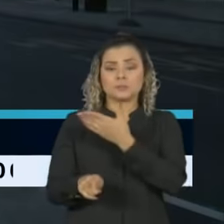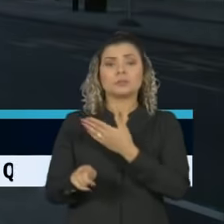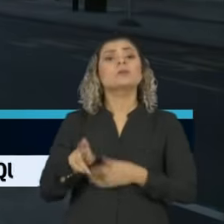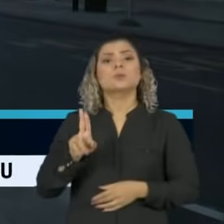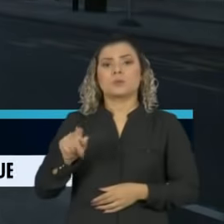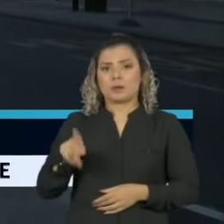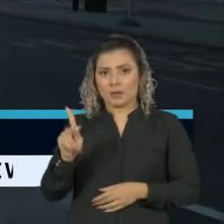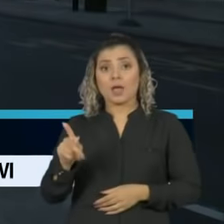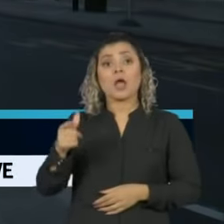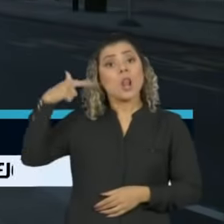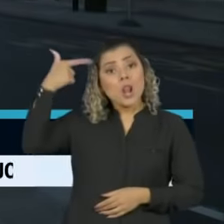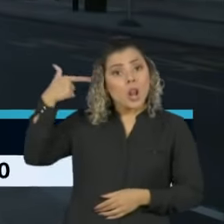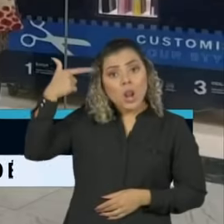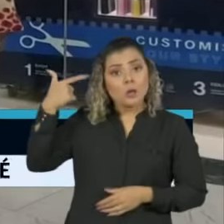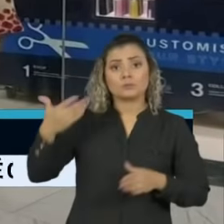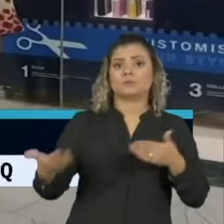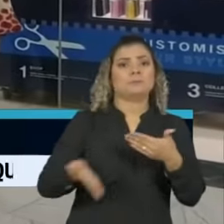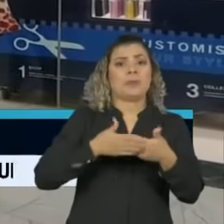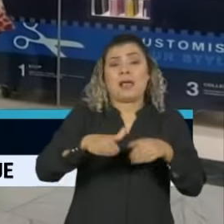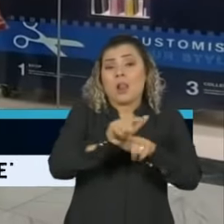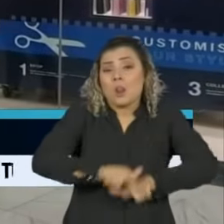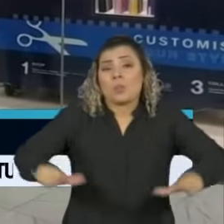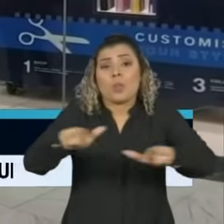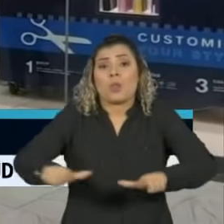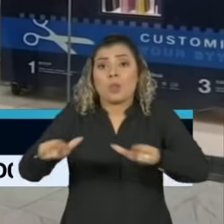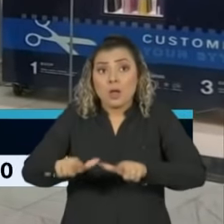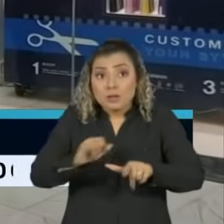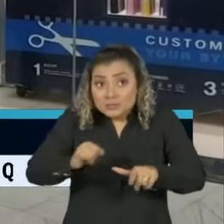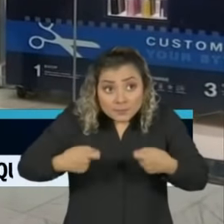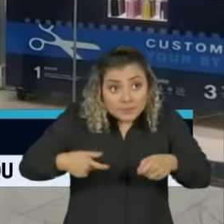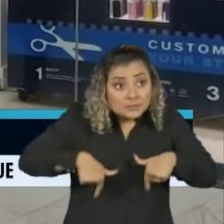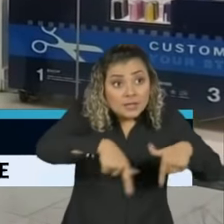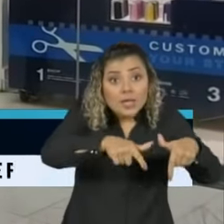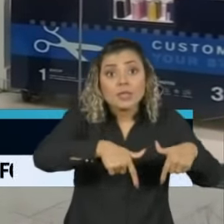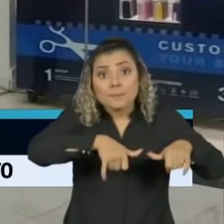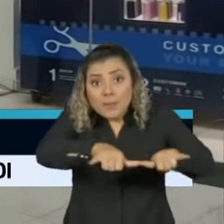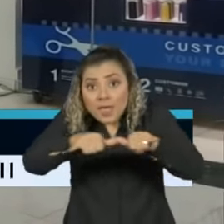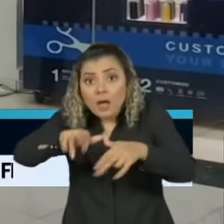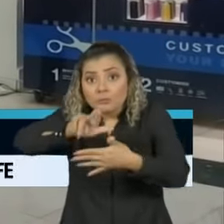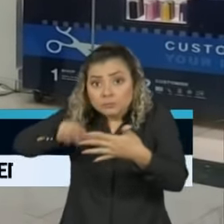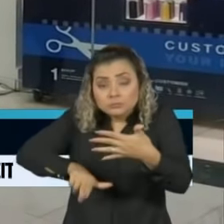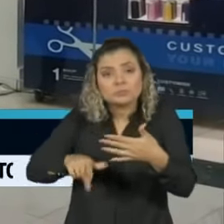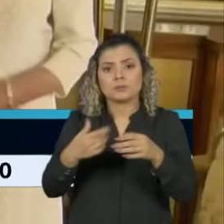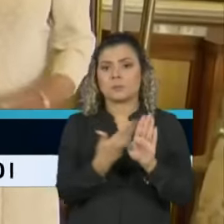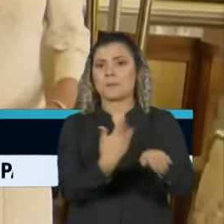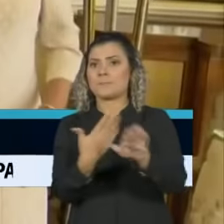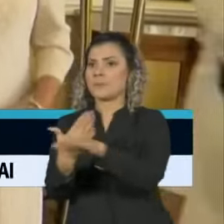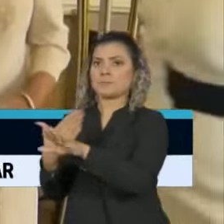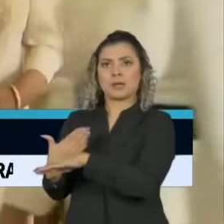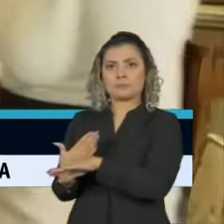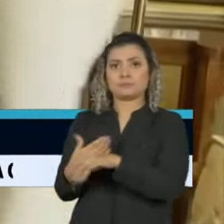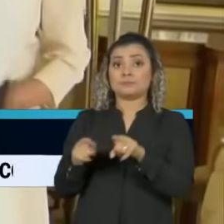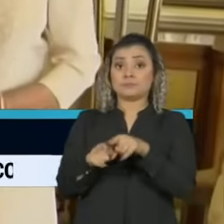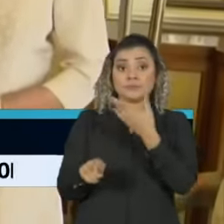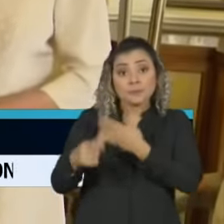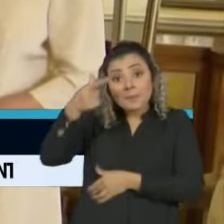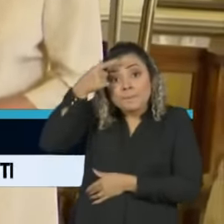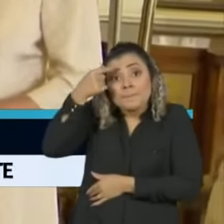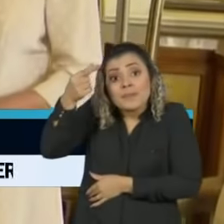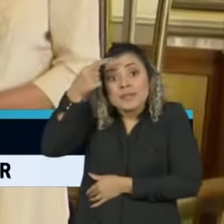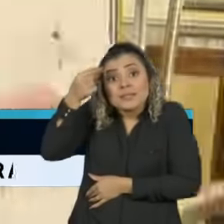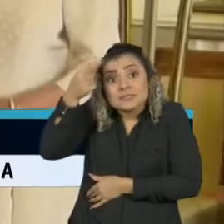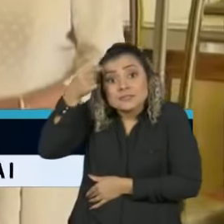ruas desertas e quando os cidadãos precisam sair de casa para ir ao supermercado, mantém distância. O herdeiro do trono